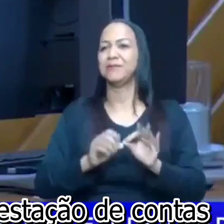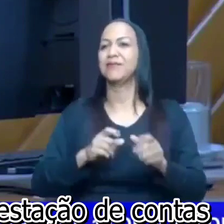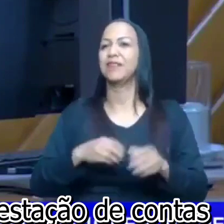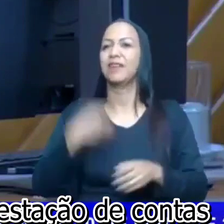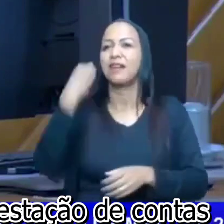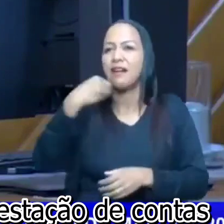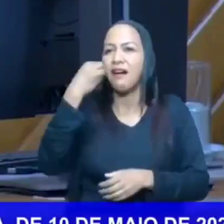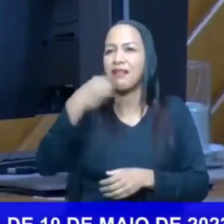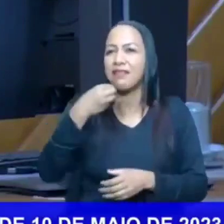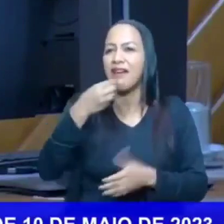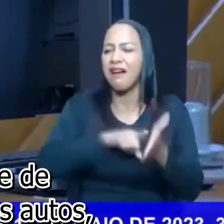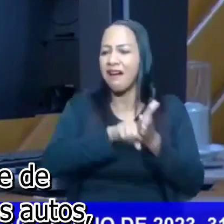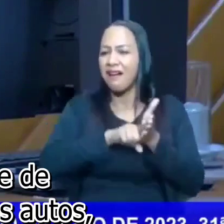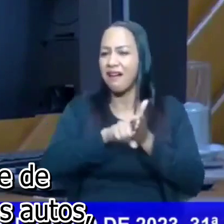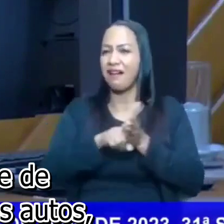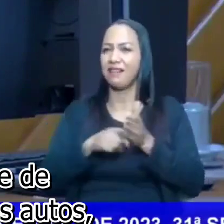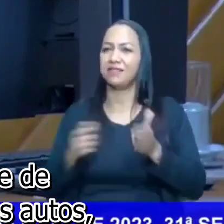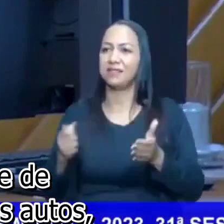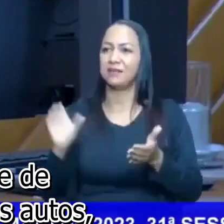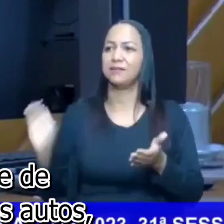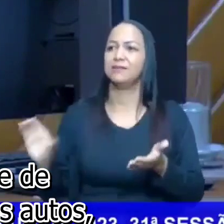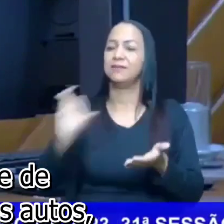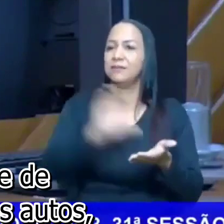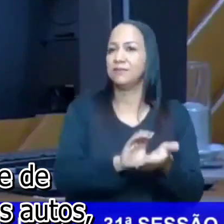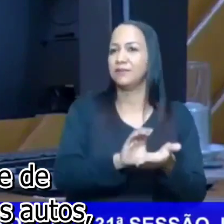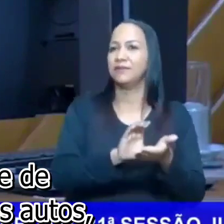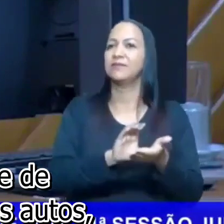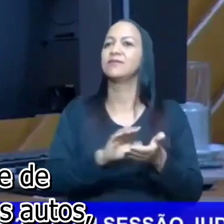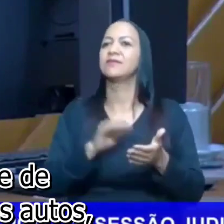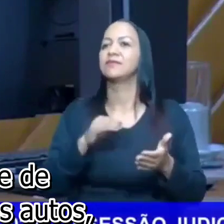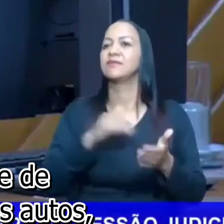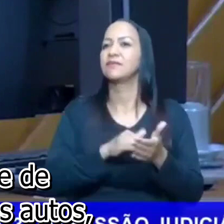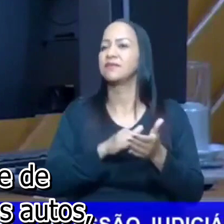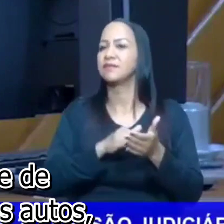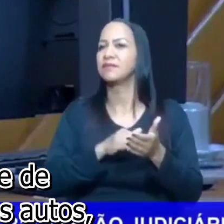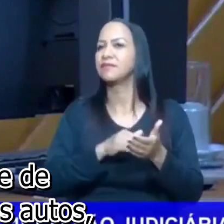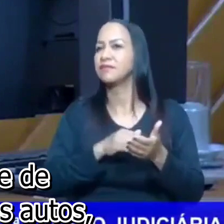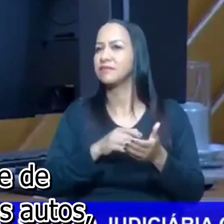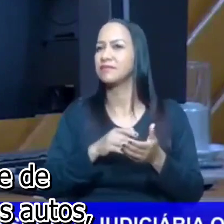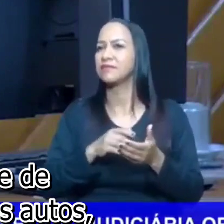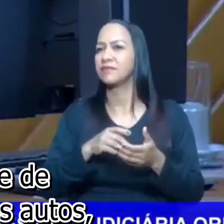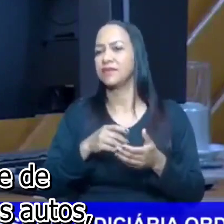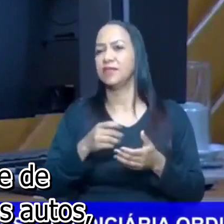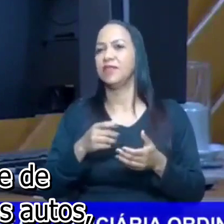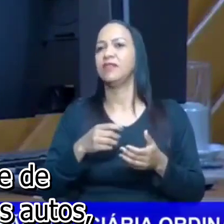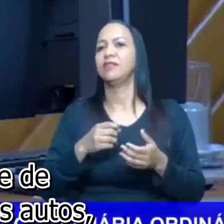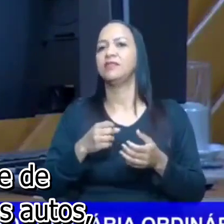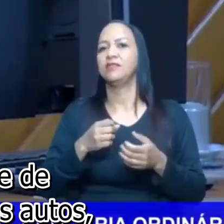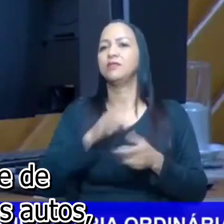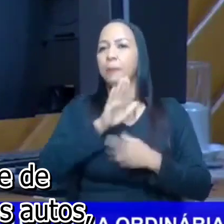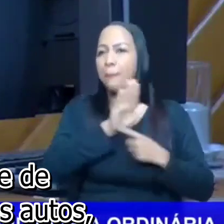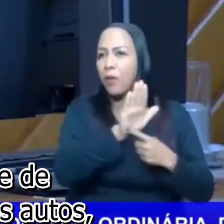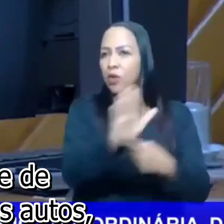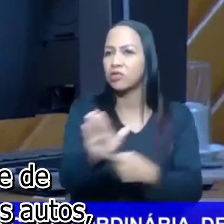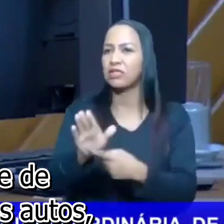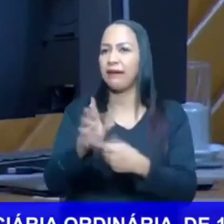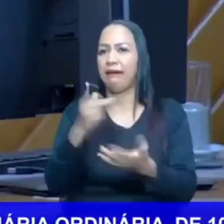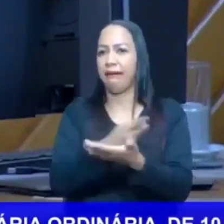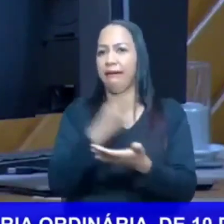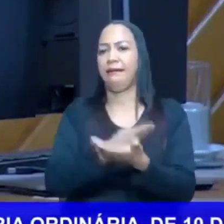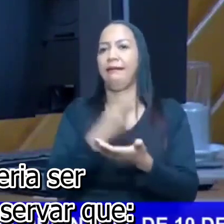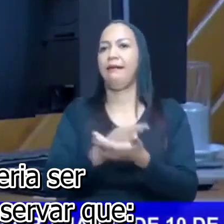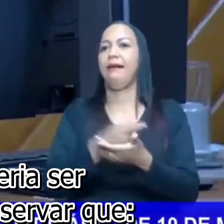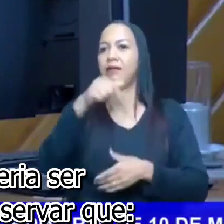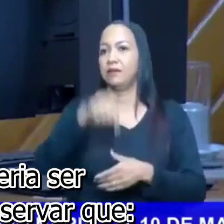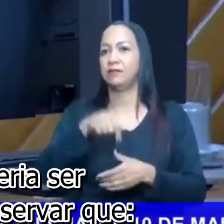análise da prestação de contas deveria se limitar à escrituração contábil e de eventual indício de irregularidade versada nos